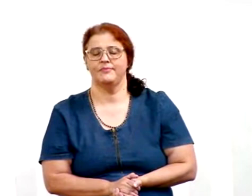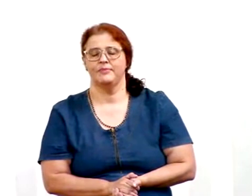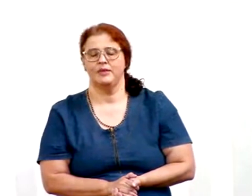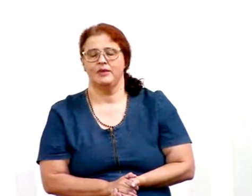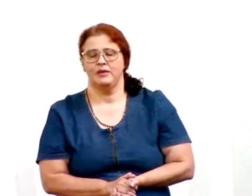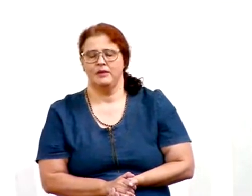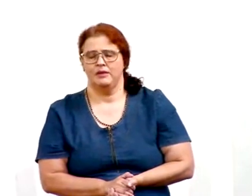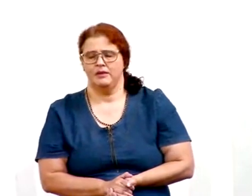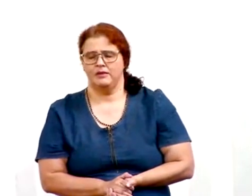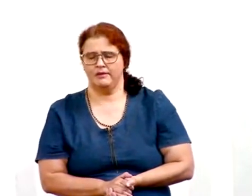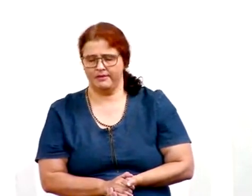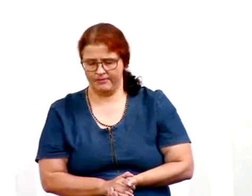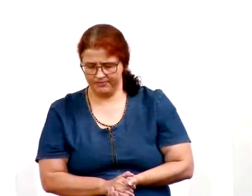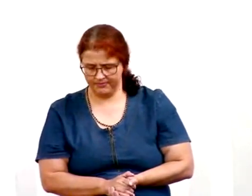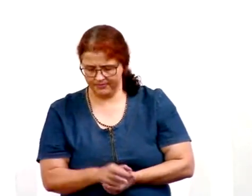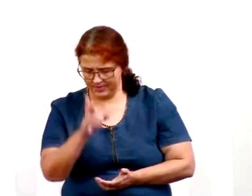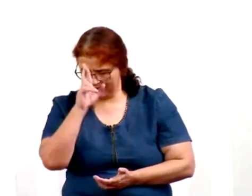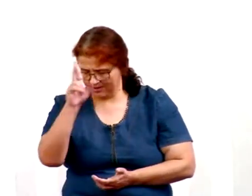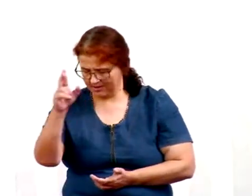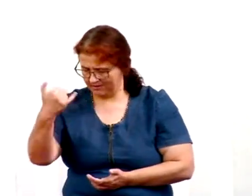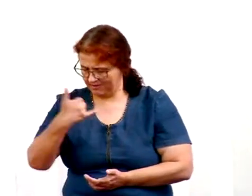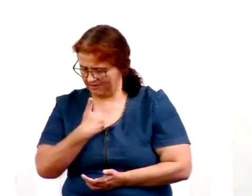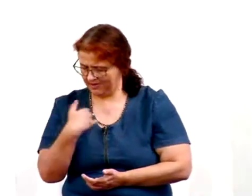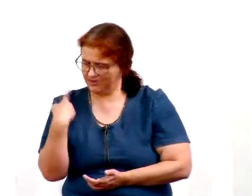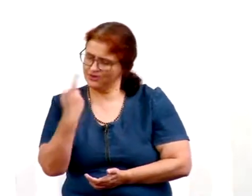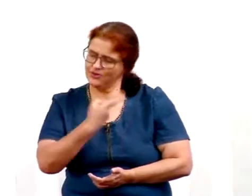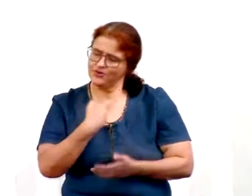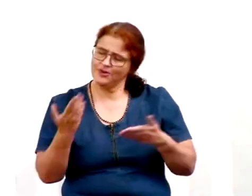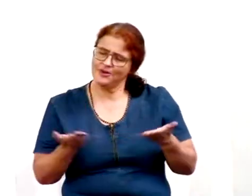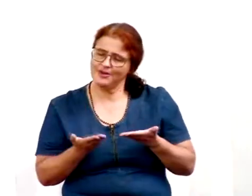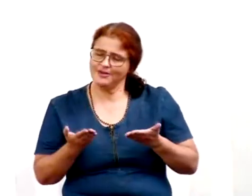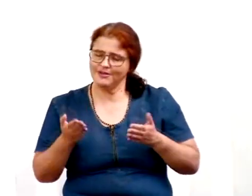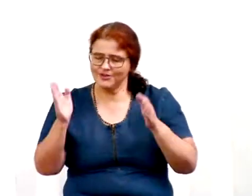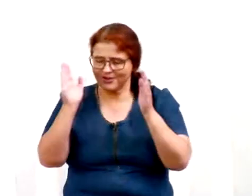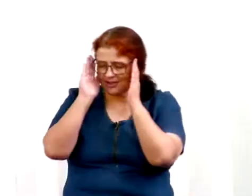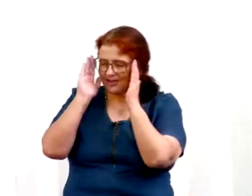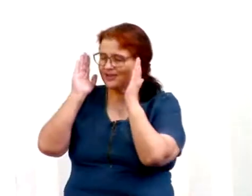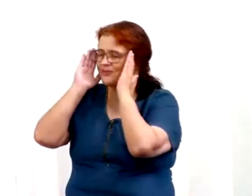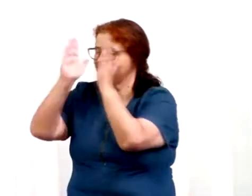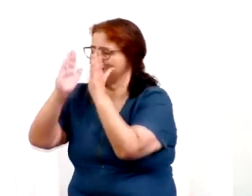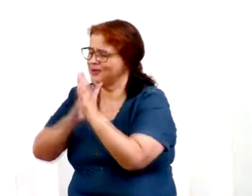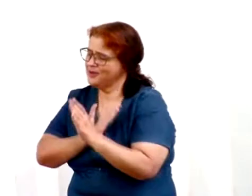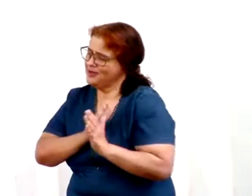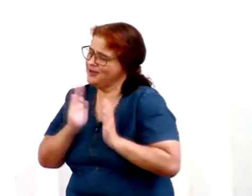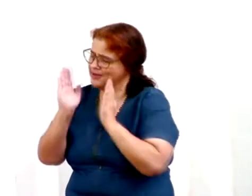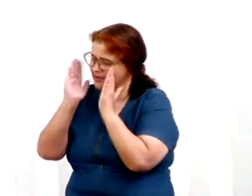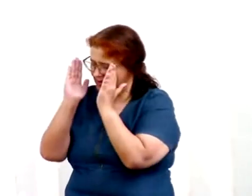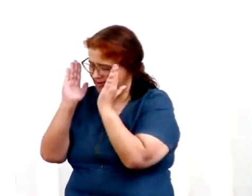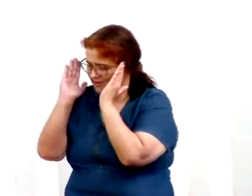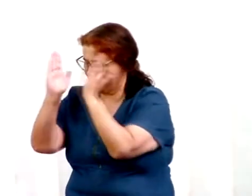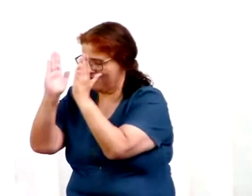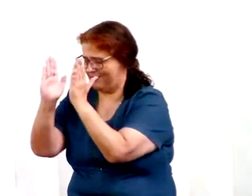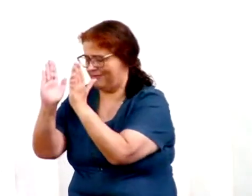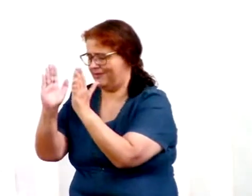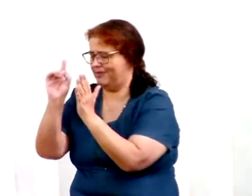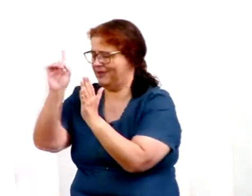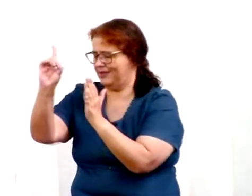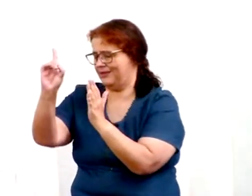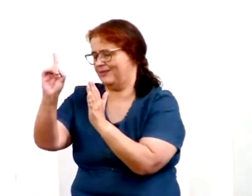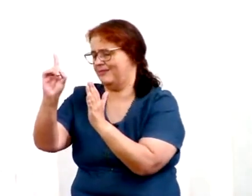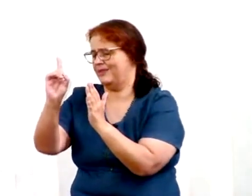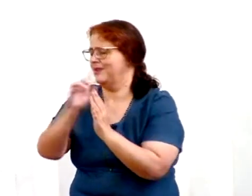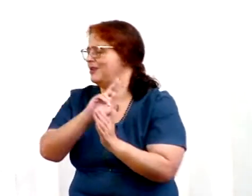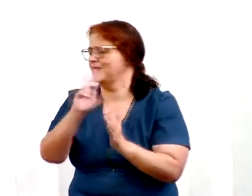conosco através da Tua palavra. Cativa as nossas mentes e corações. Nessa manhã, nós oramos a Ti